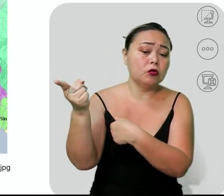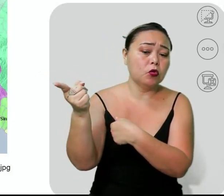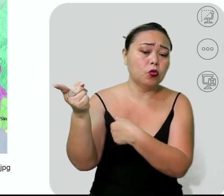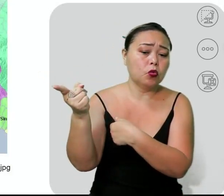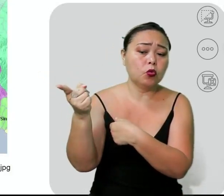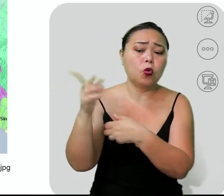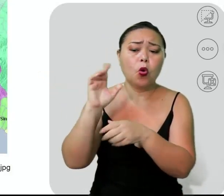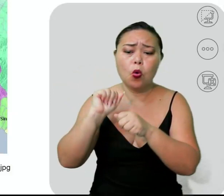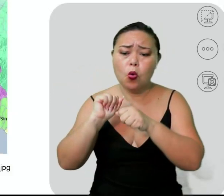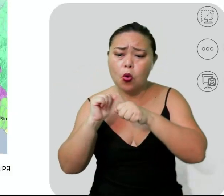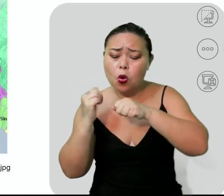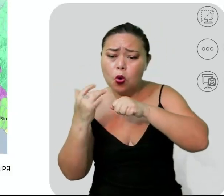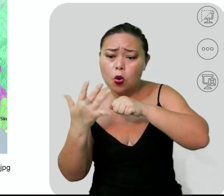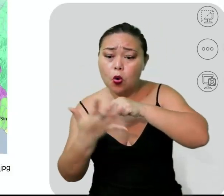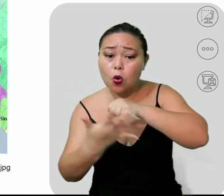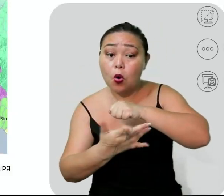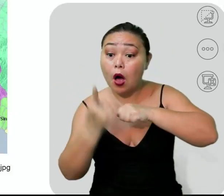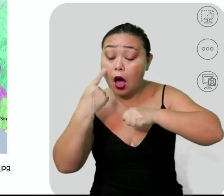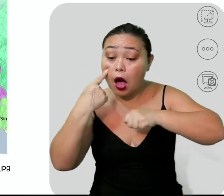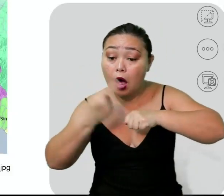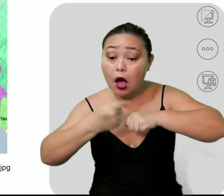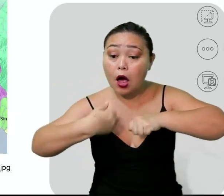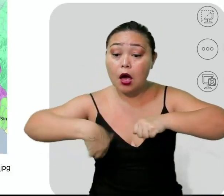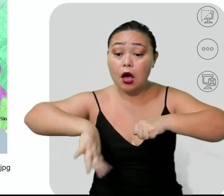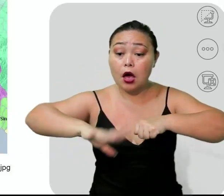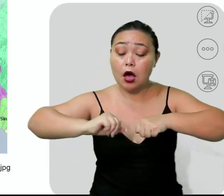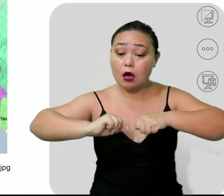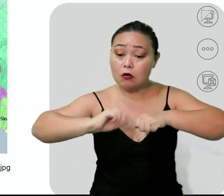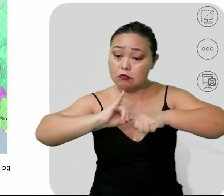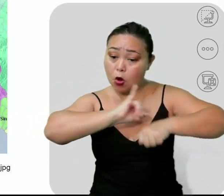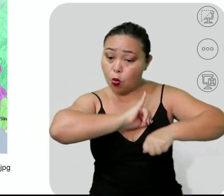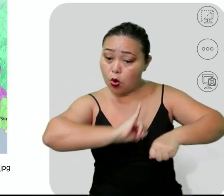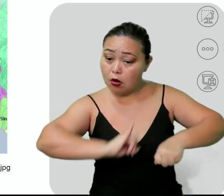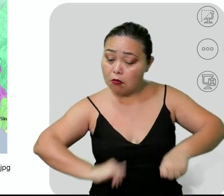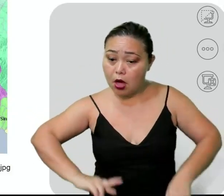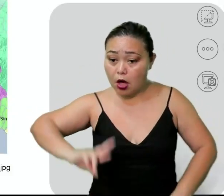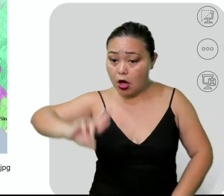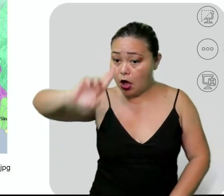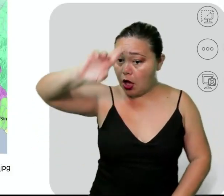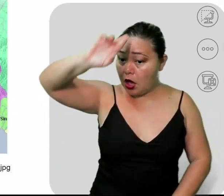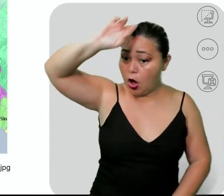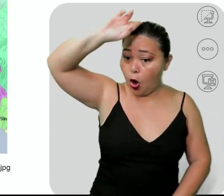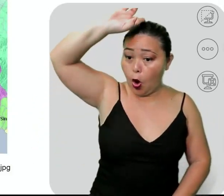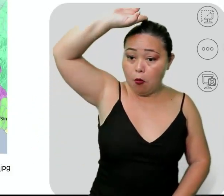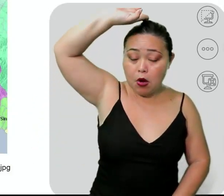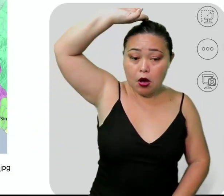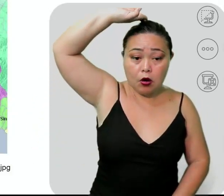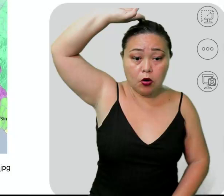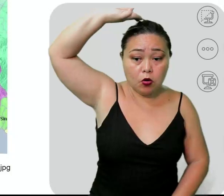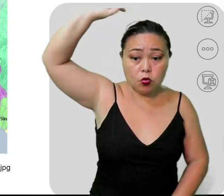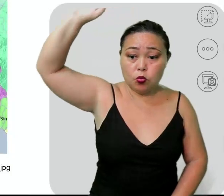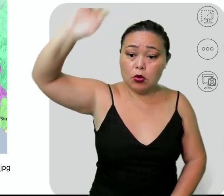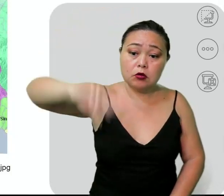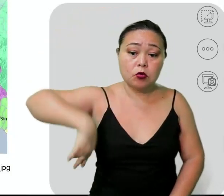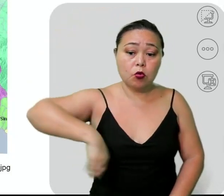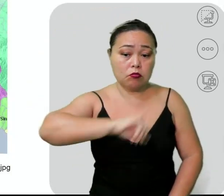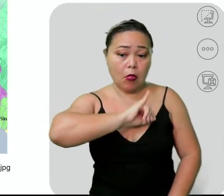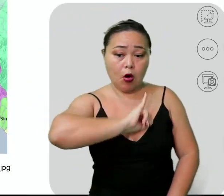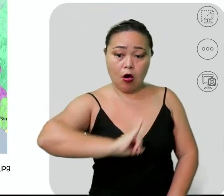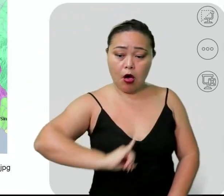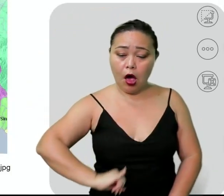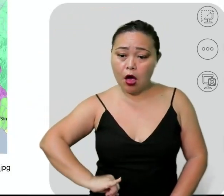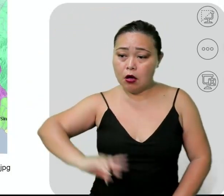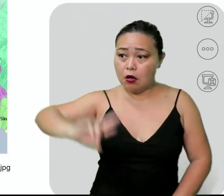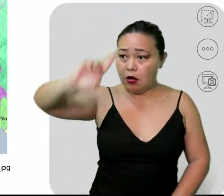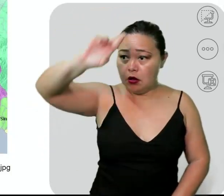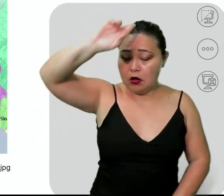o domínio do Império Romano. Que foi isso daí. Na verdade, o domínio do Império Romano